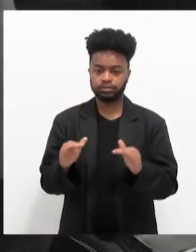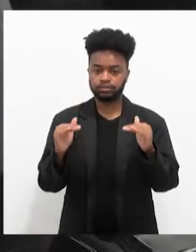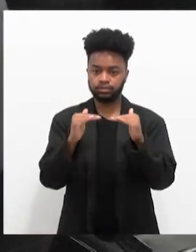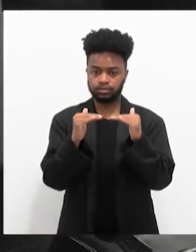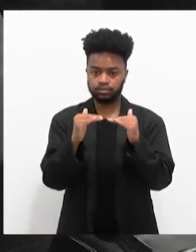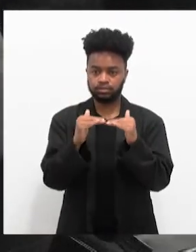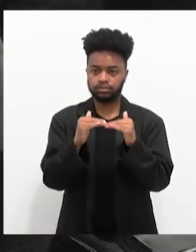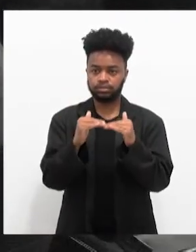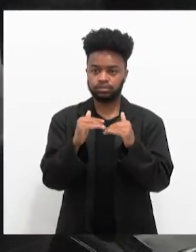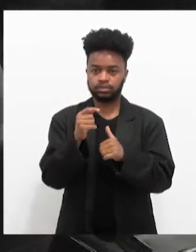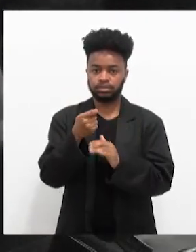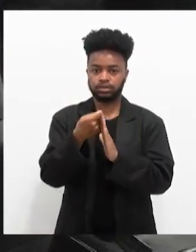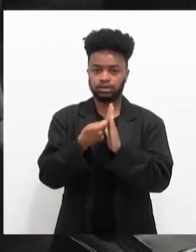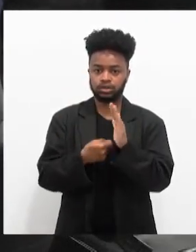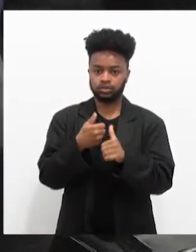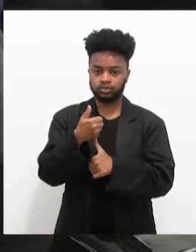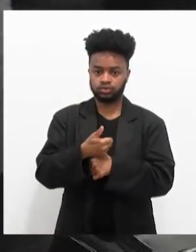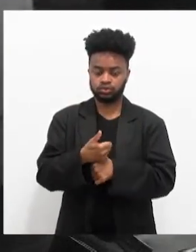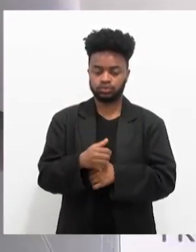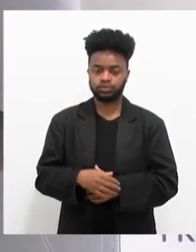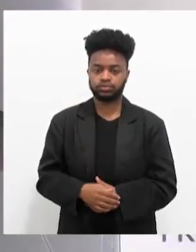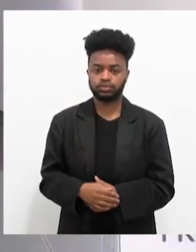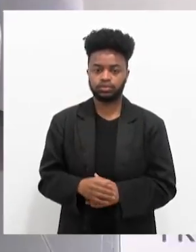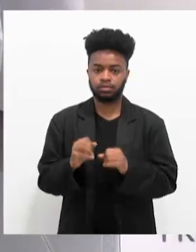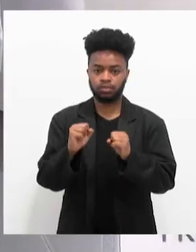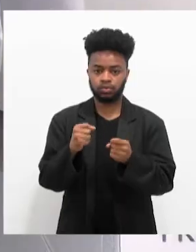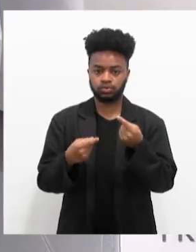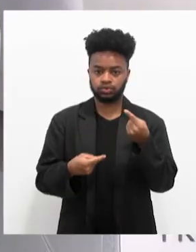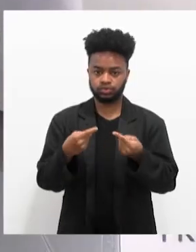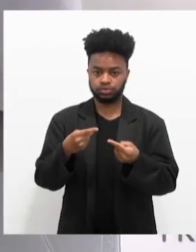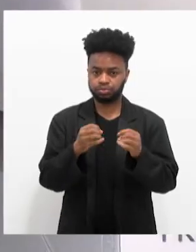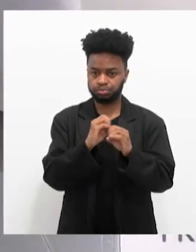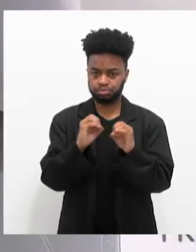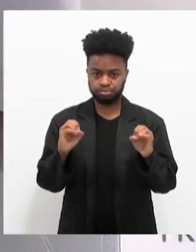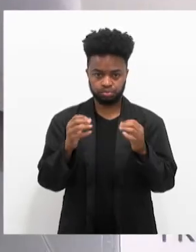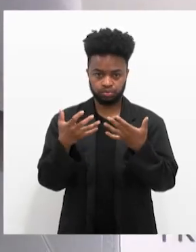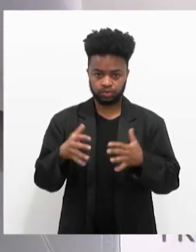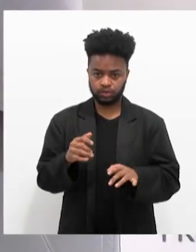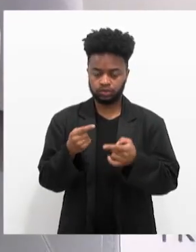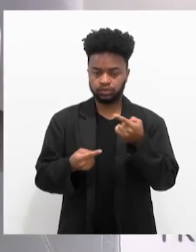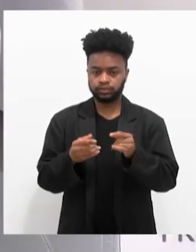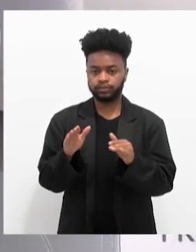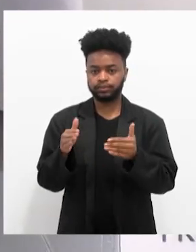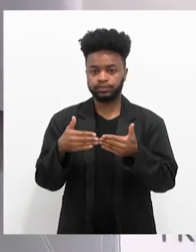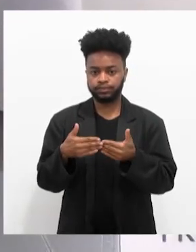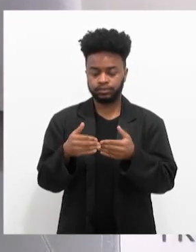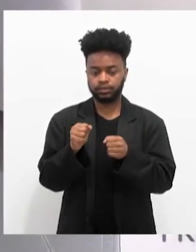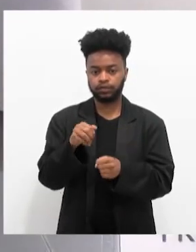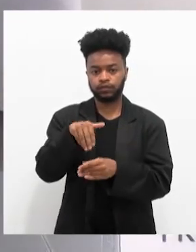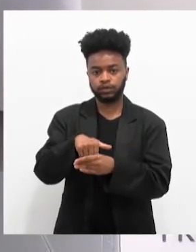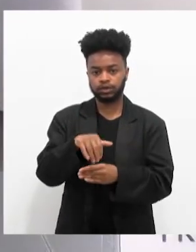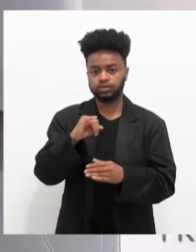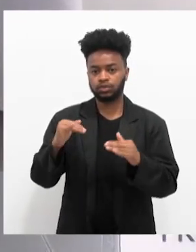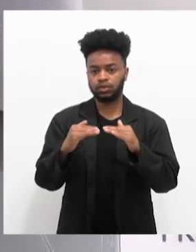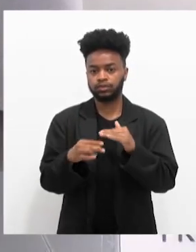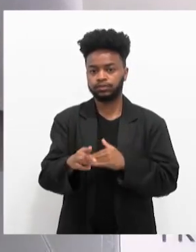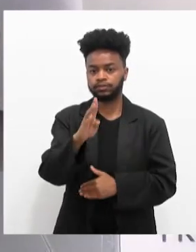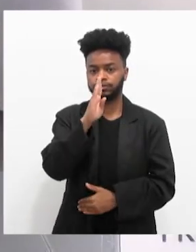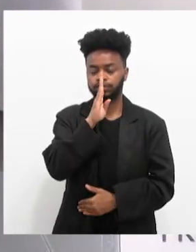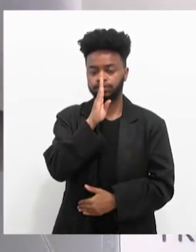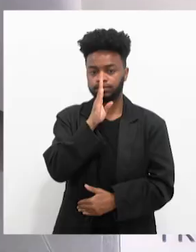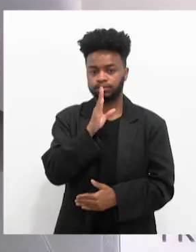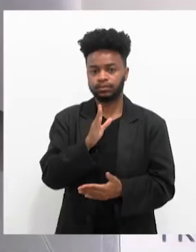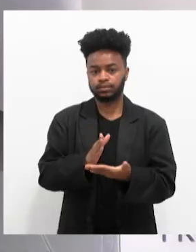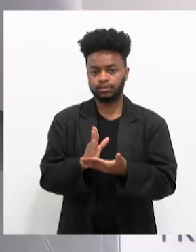Favorável ao substitutivo, presidente. Em discussão. Não havendo quem queira discutir, encerrada a discussão, em votação, senhores que aprovam permaneçam como